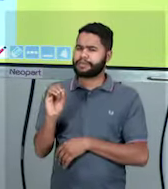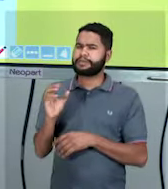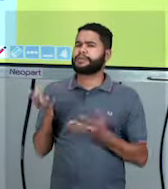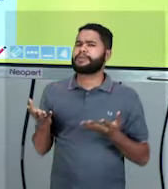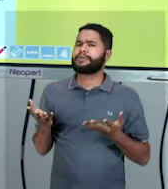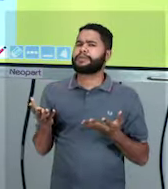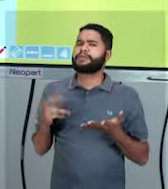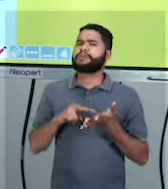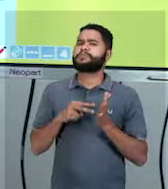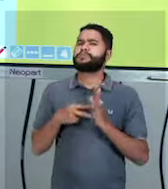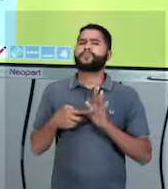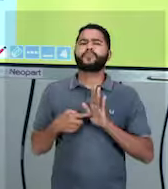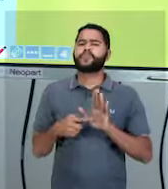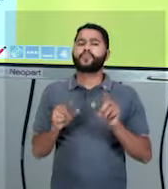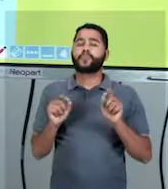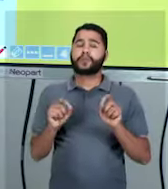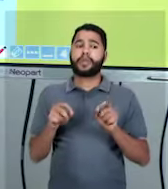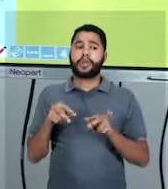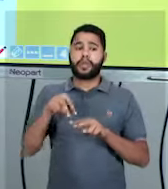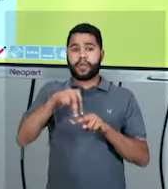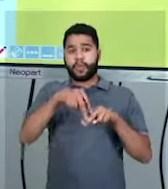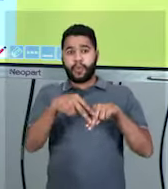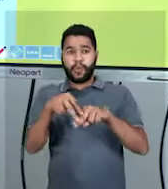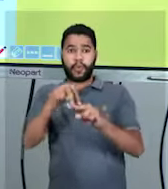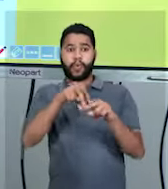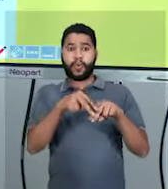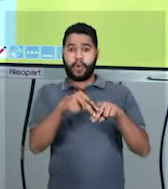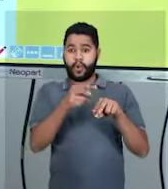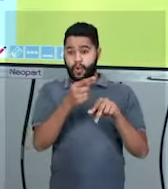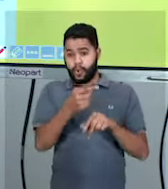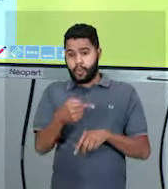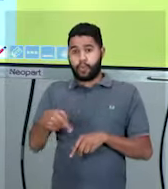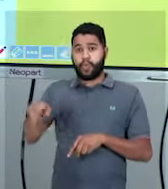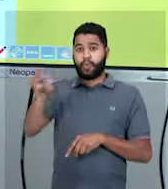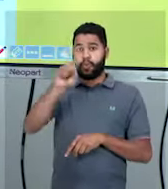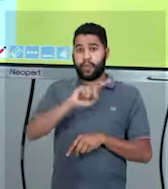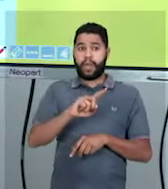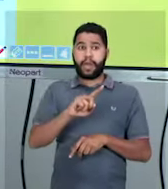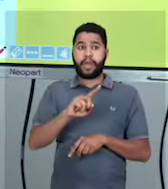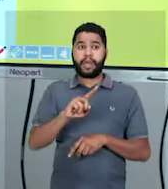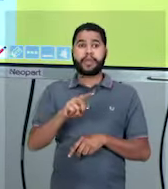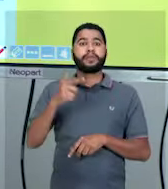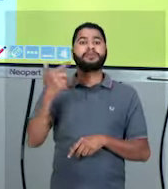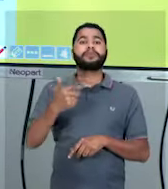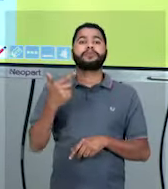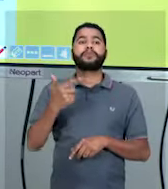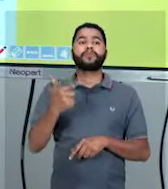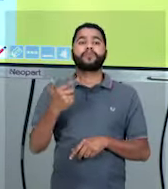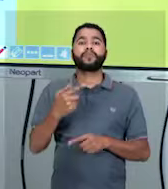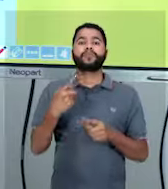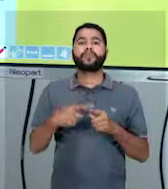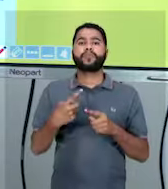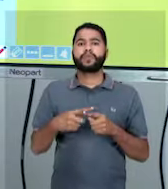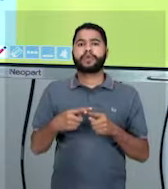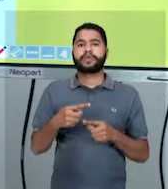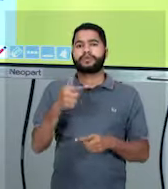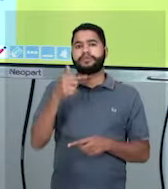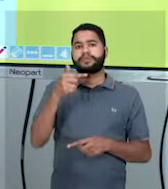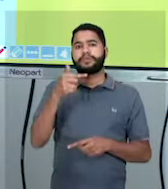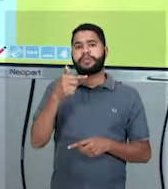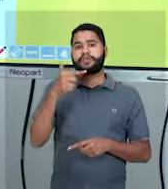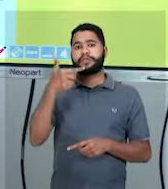significa que ele está mostrando o quê? Que o skatista ele deu uma volta inteira, não chegou na segunda, porque a segunda volta seria